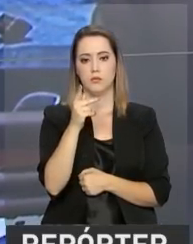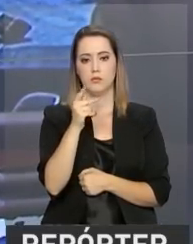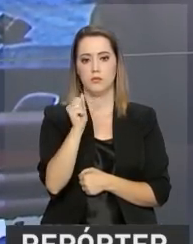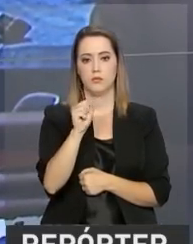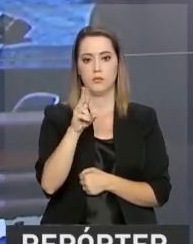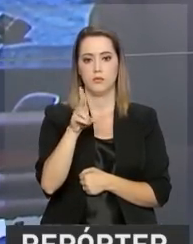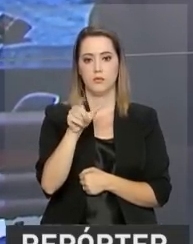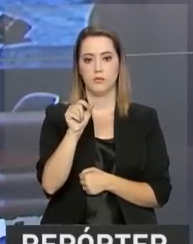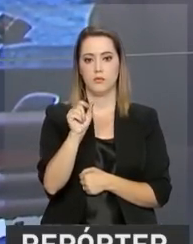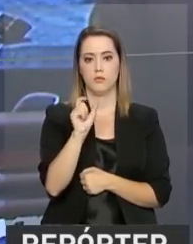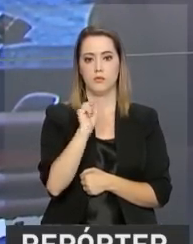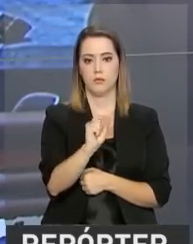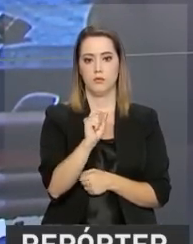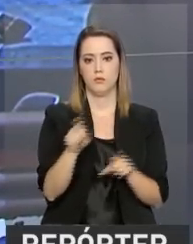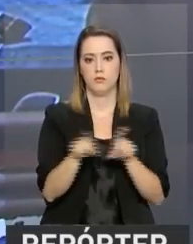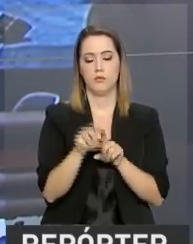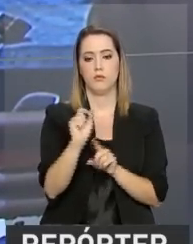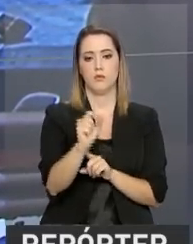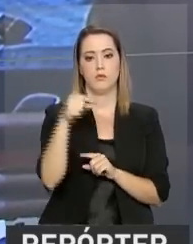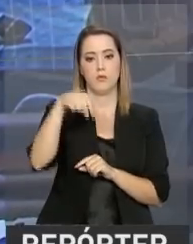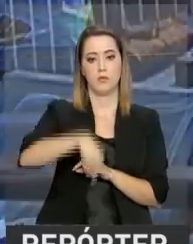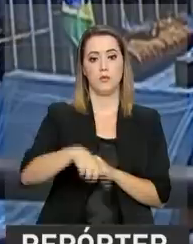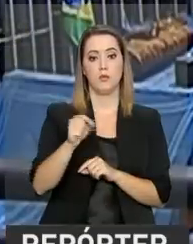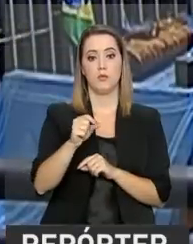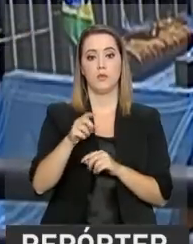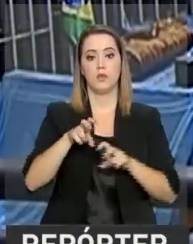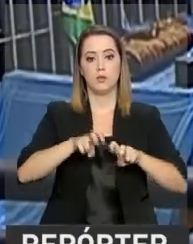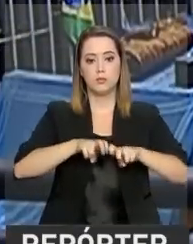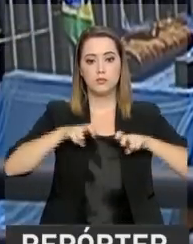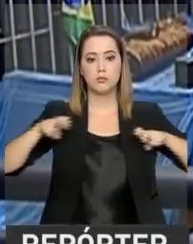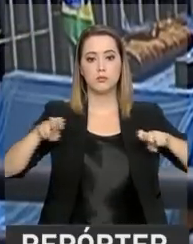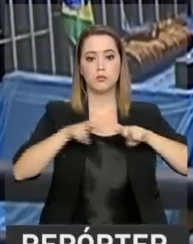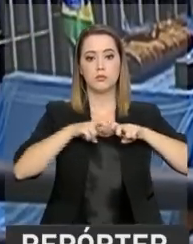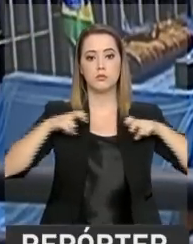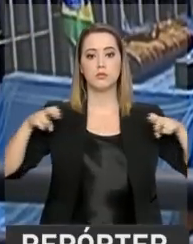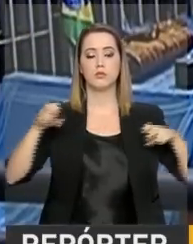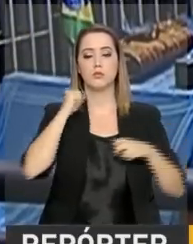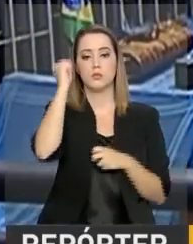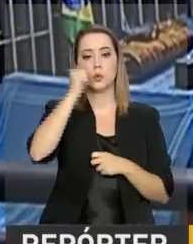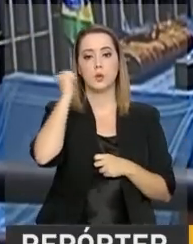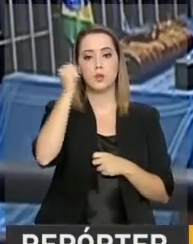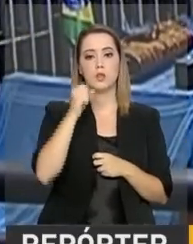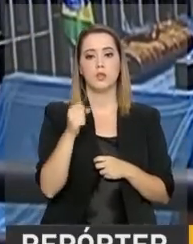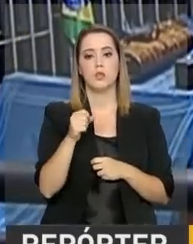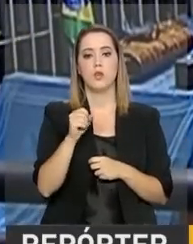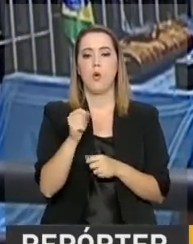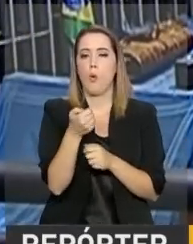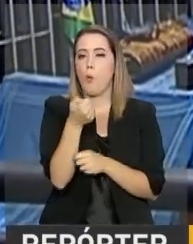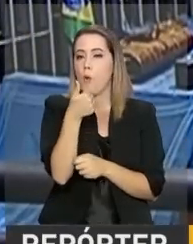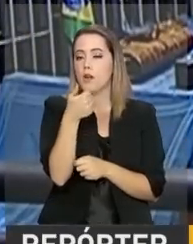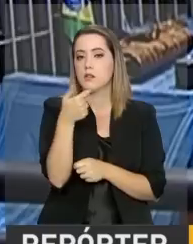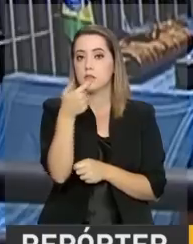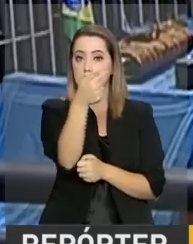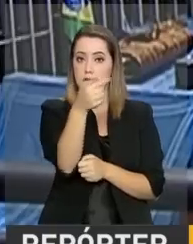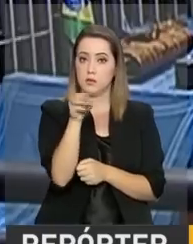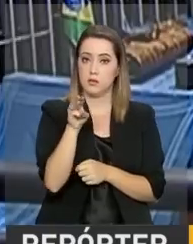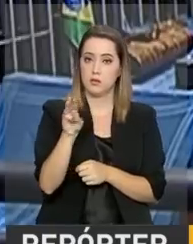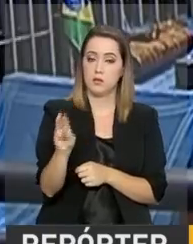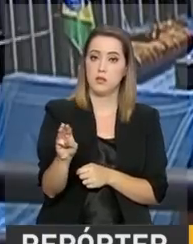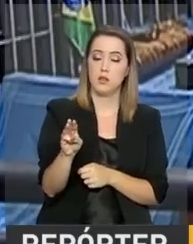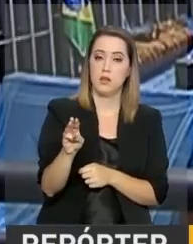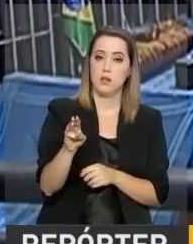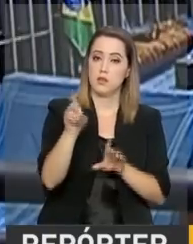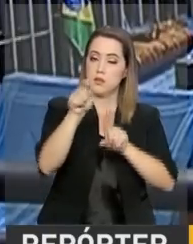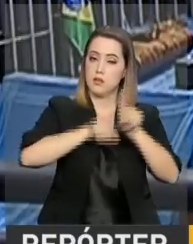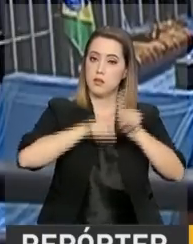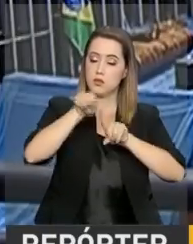Ouço sim, Zé Luiz. Eu estou aqui no plenário do Senado e depois de quase 7 meses de tramitação aqui no